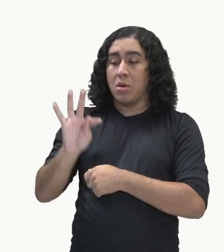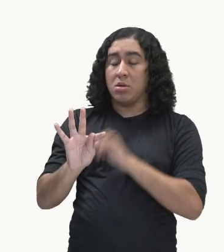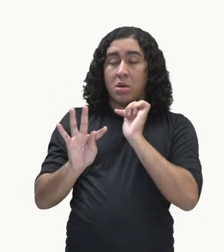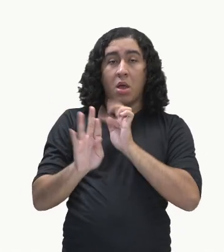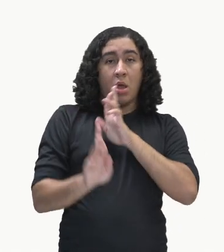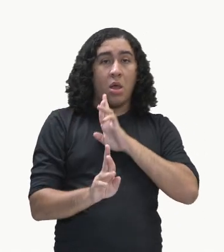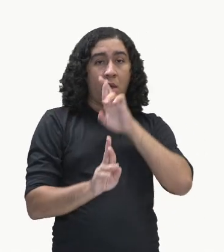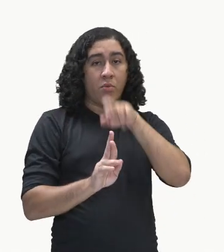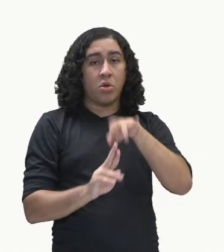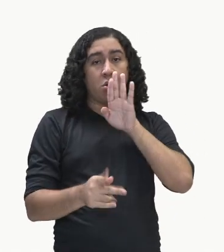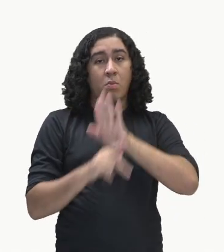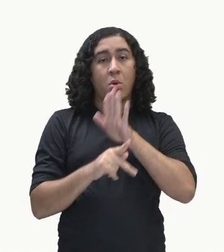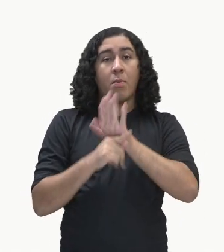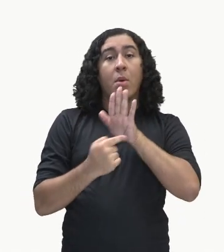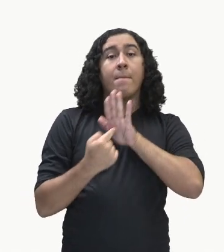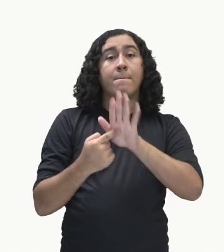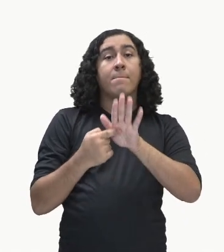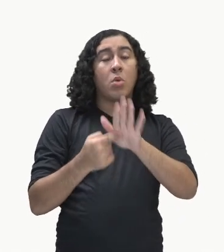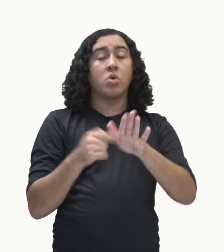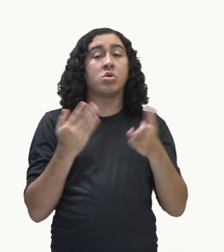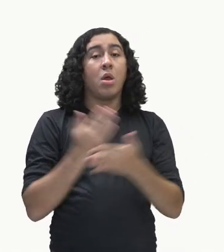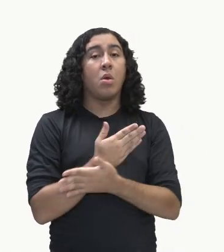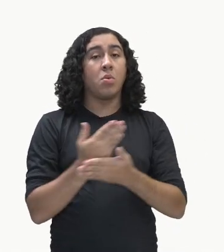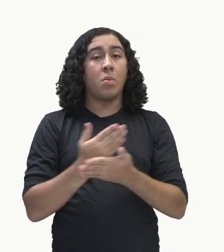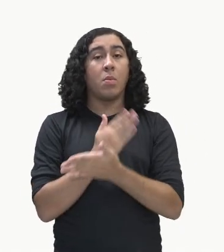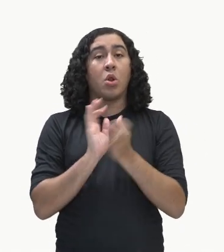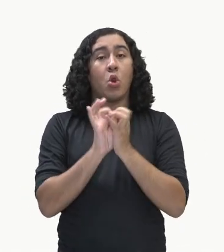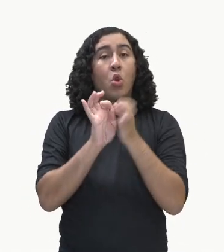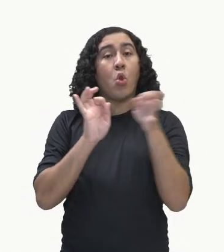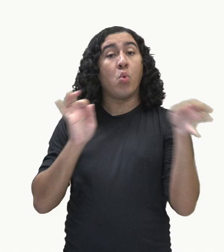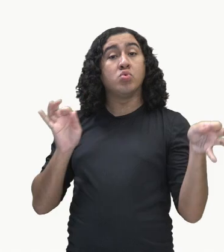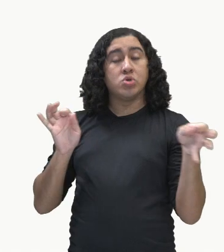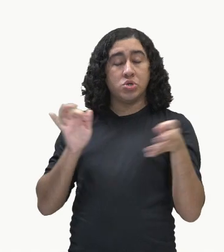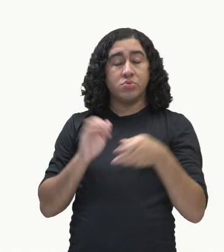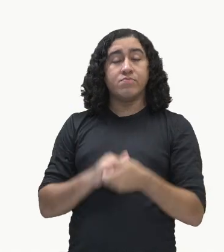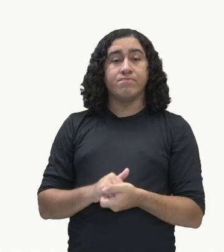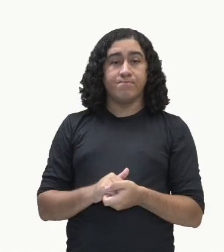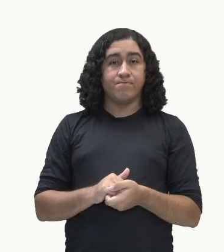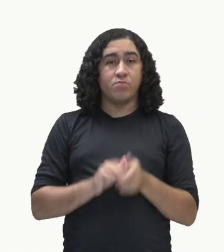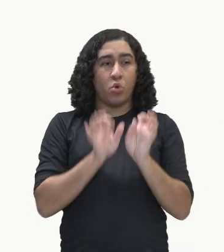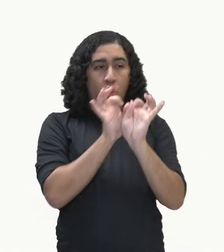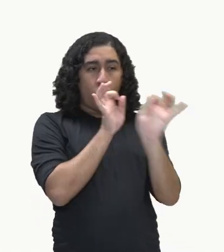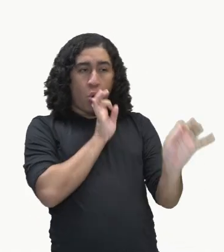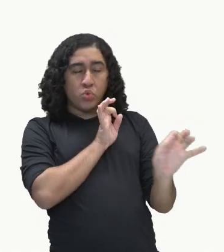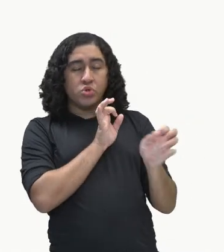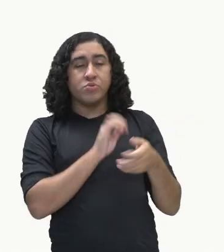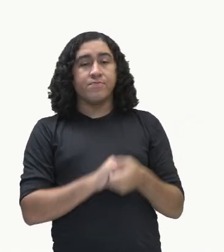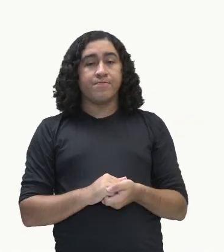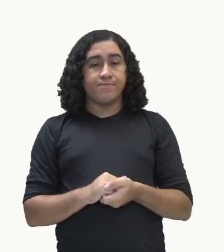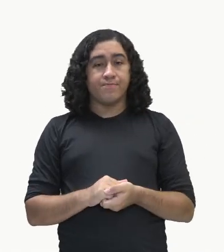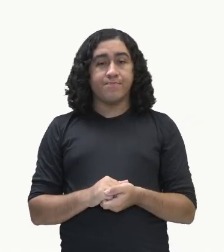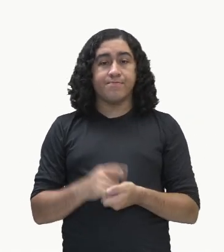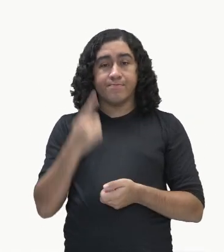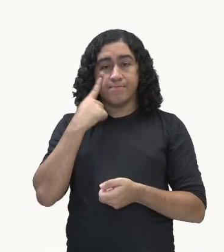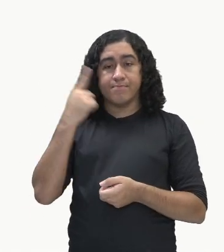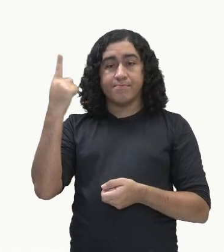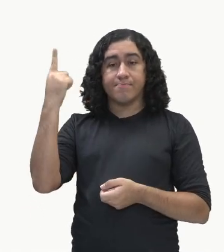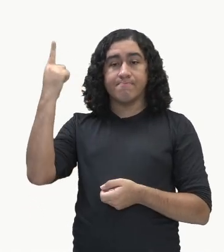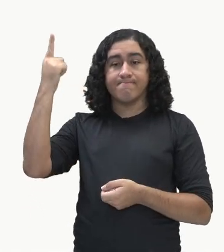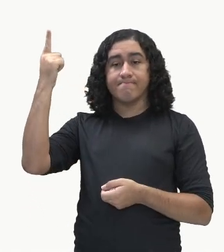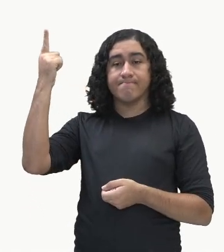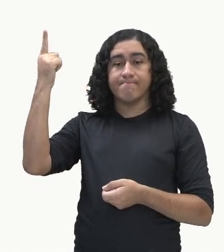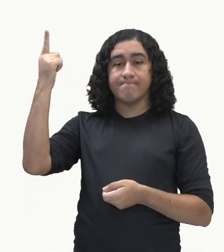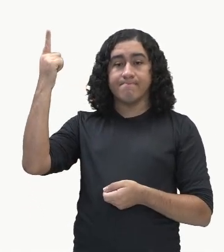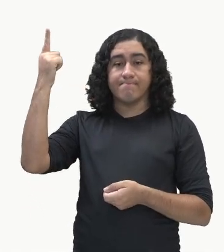estou apontando, demonstrando algo distante, tá? Do you see that mountain in the distance? Você vê